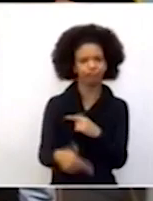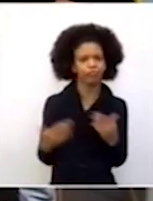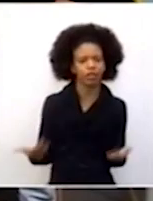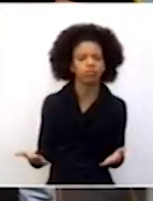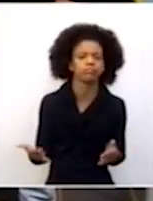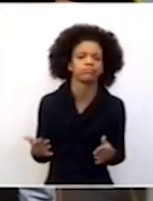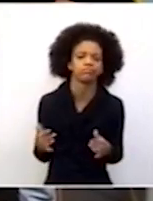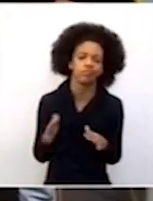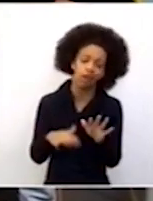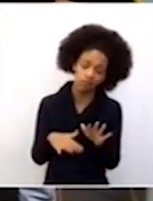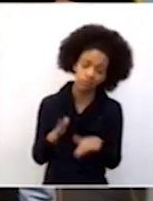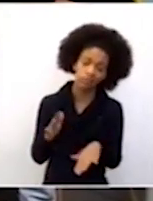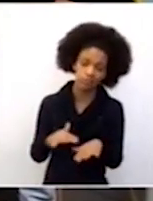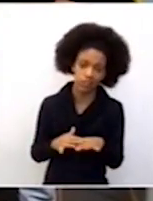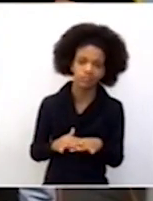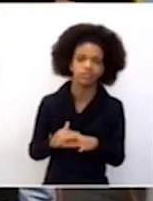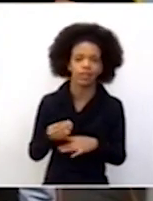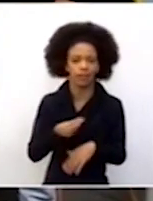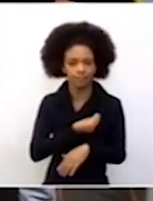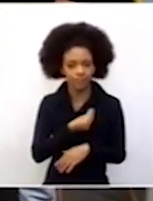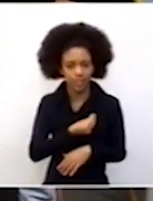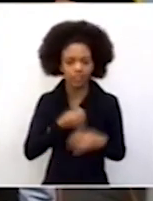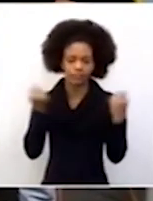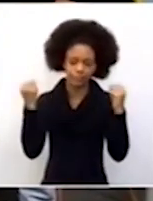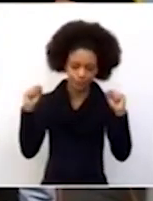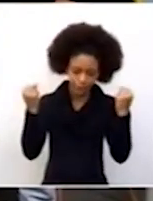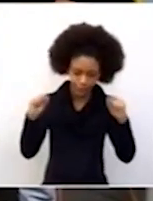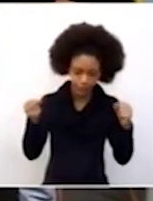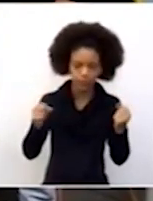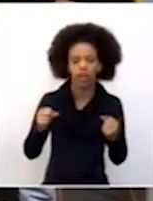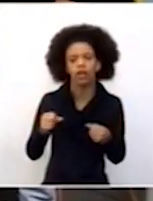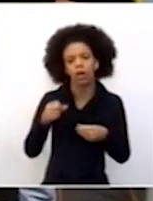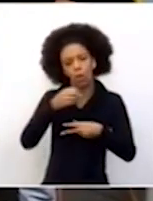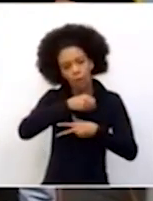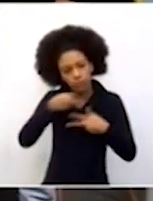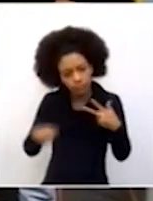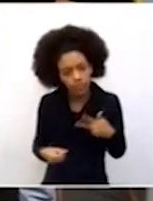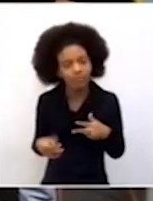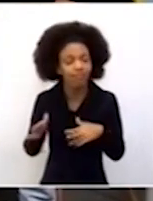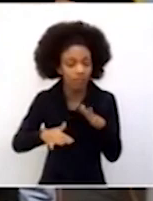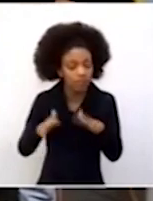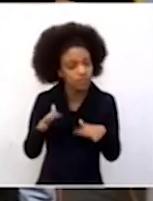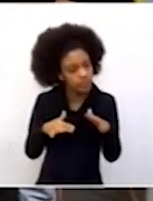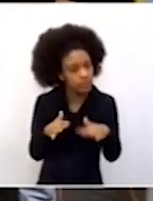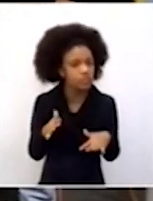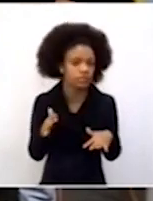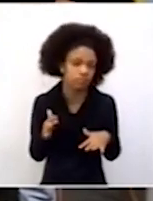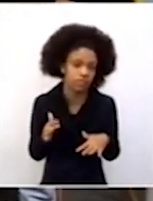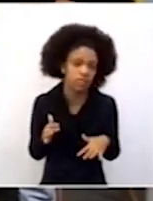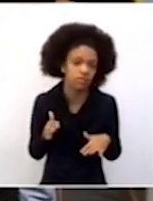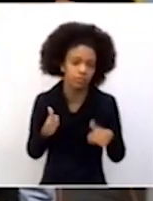questão da vida, a questão dos exercícios vestibulares, isso acaba até de uma maneira perpassando pela vida, mas